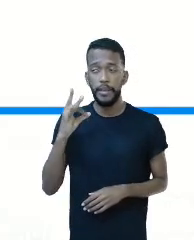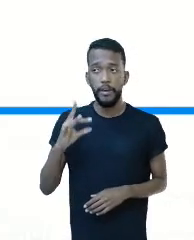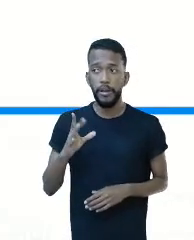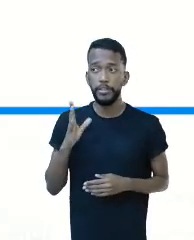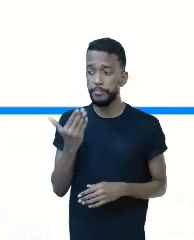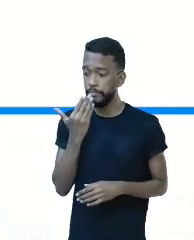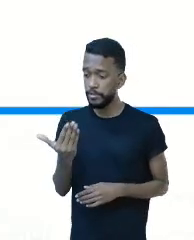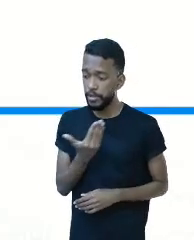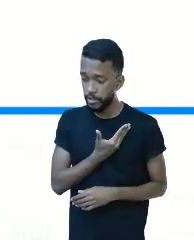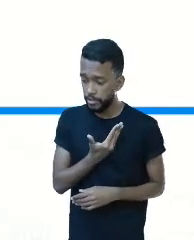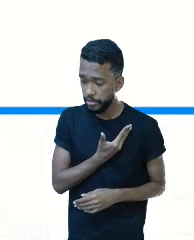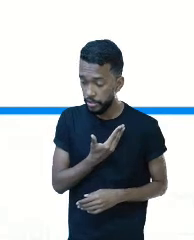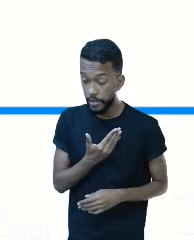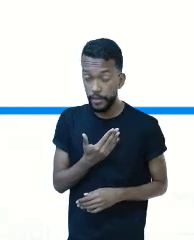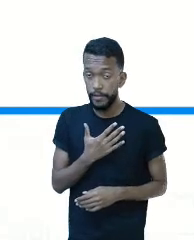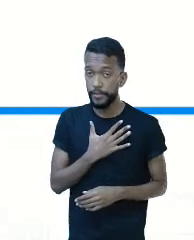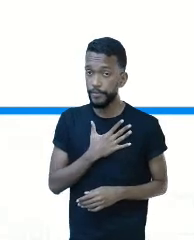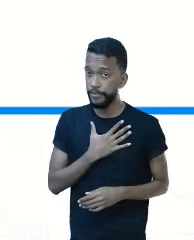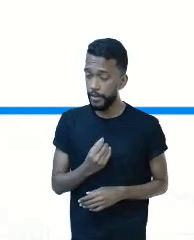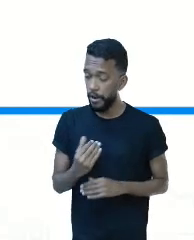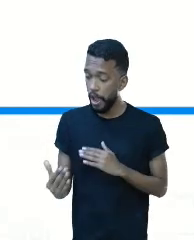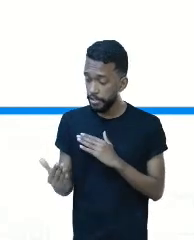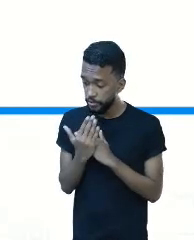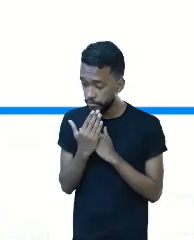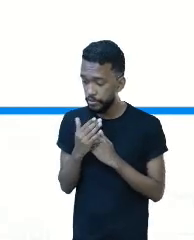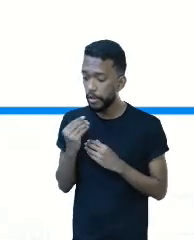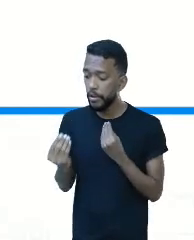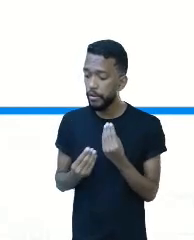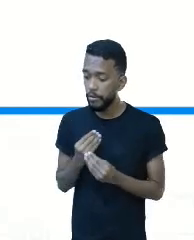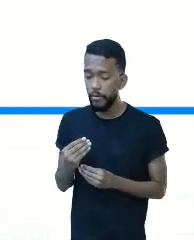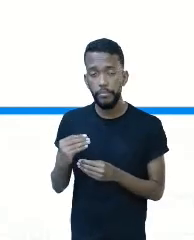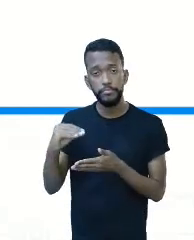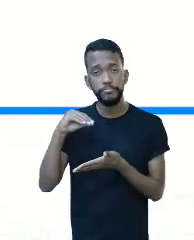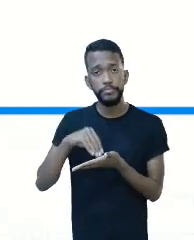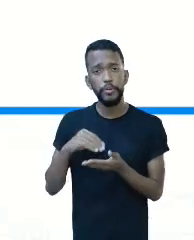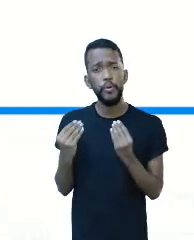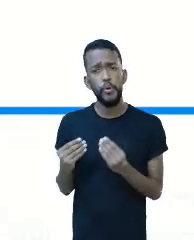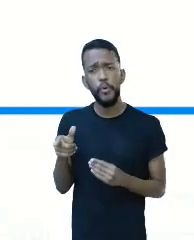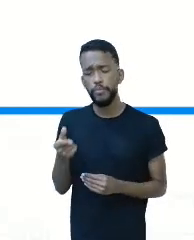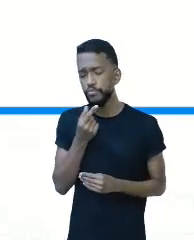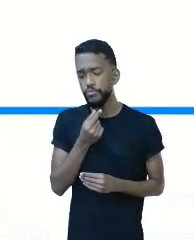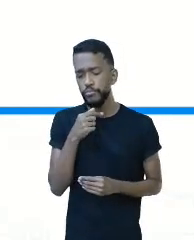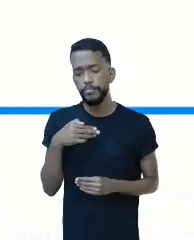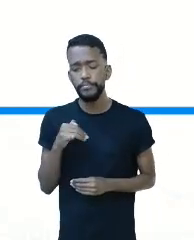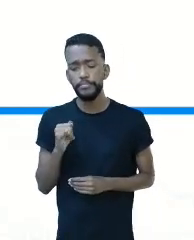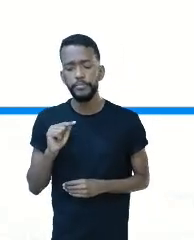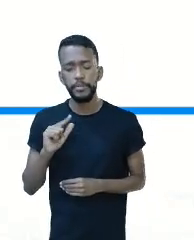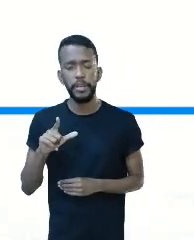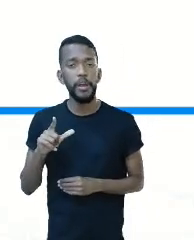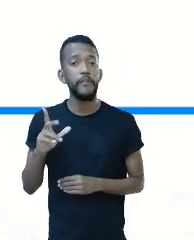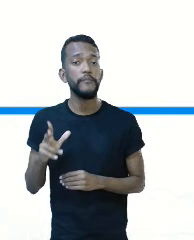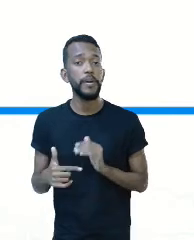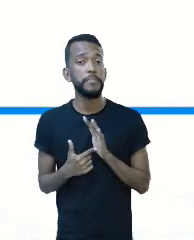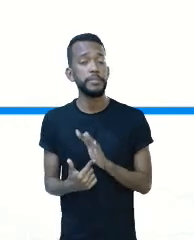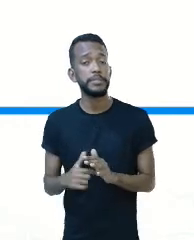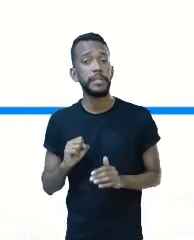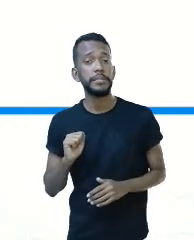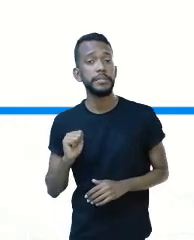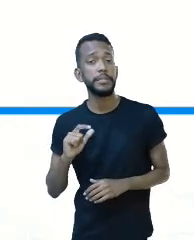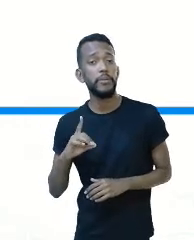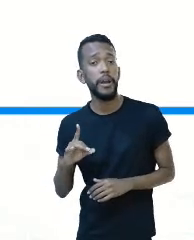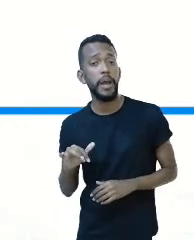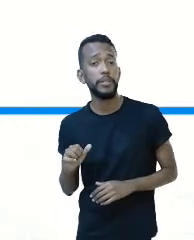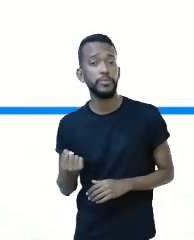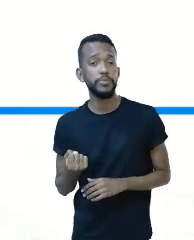do filho para fazer essa representação. Como Miguel irá representar a quantidade de salgados? E